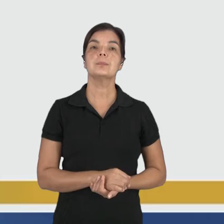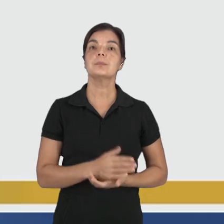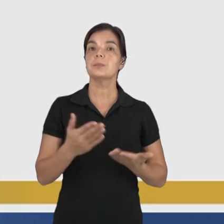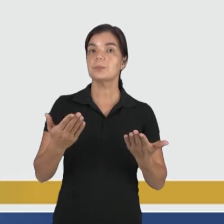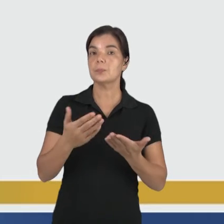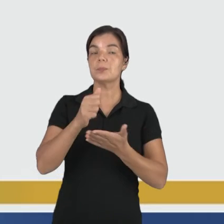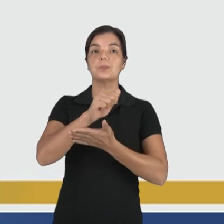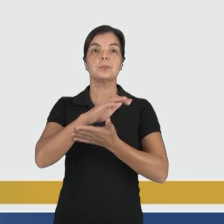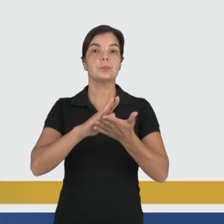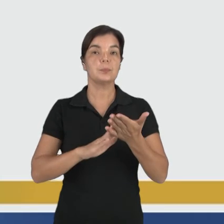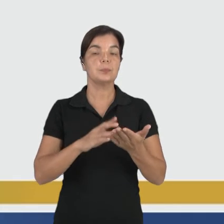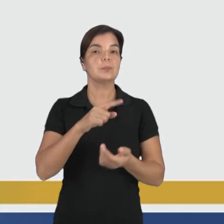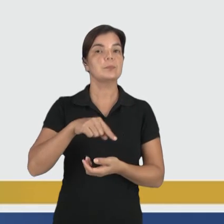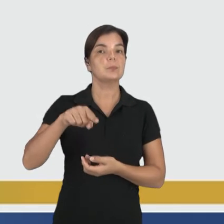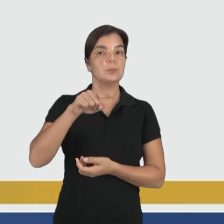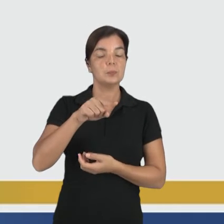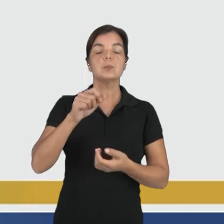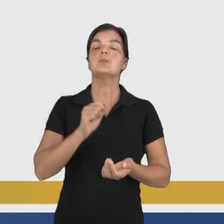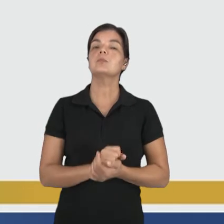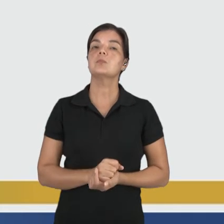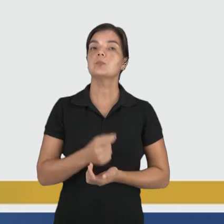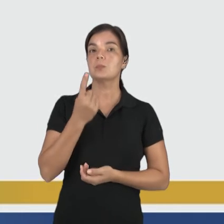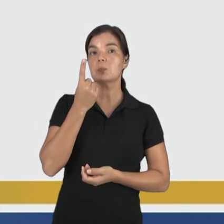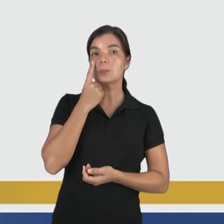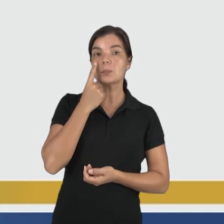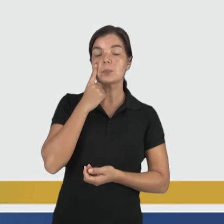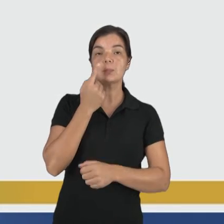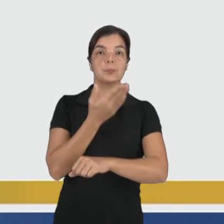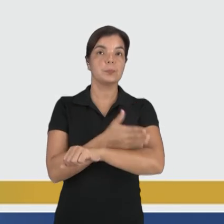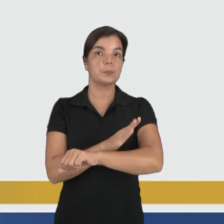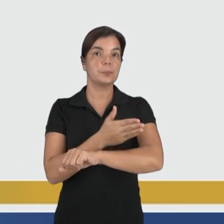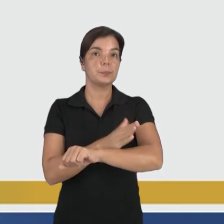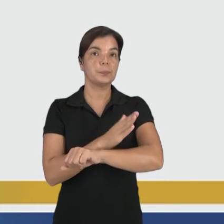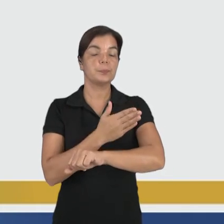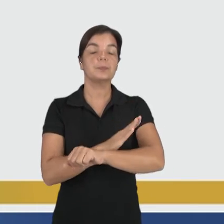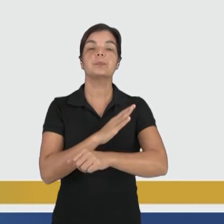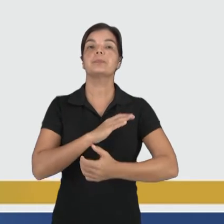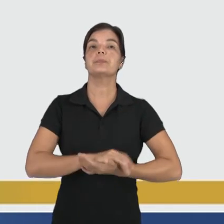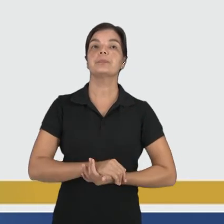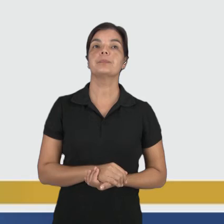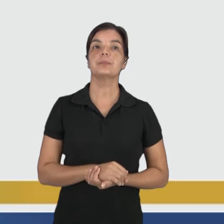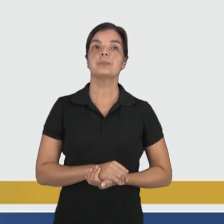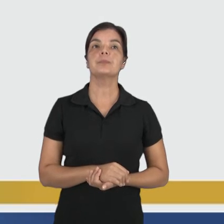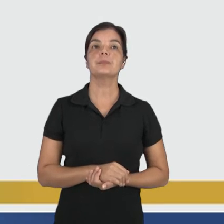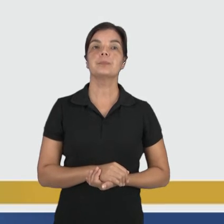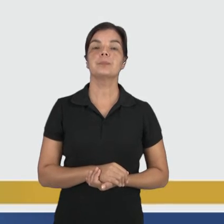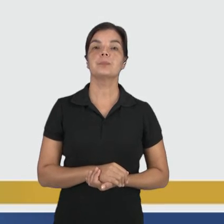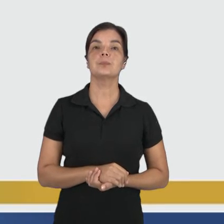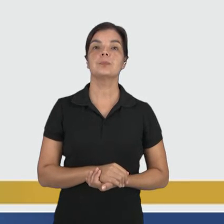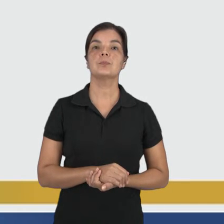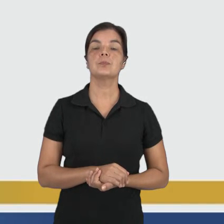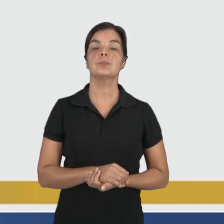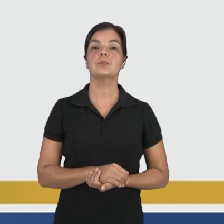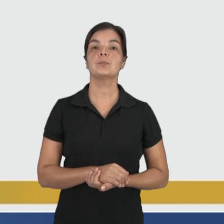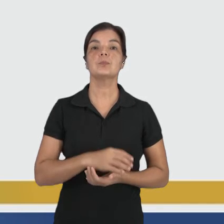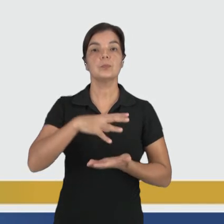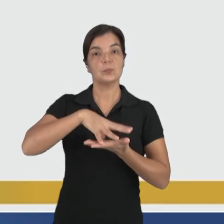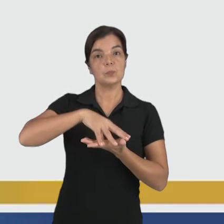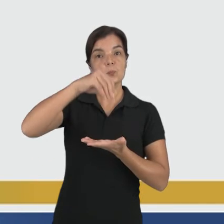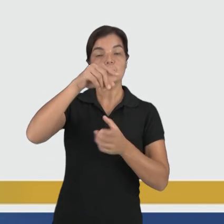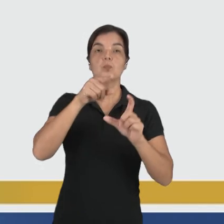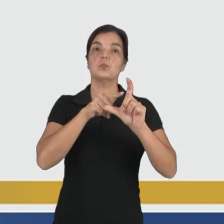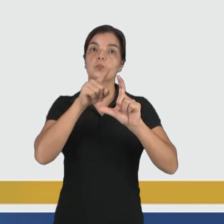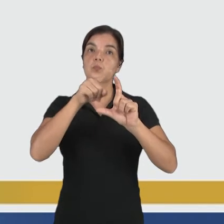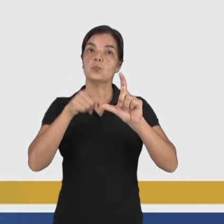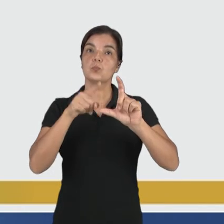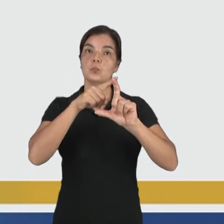vamos exercitando para que vocês vejam essa atividade na prática, tá? Então, o cone circular reto